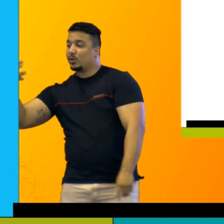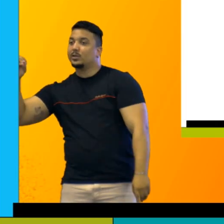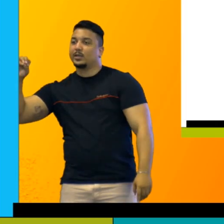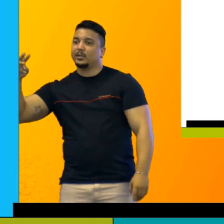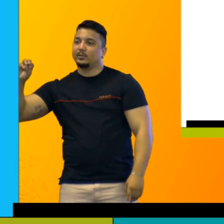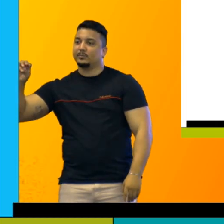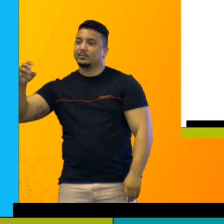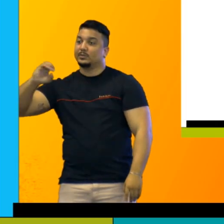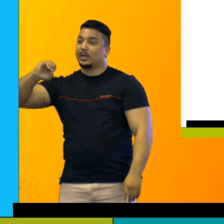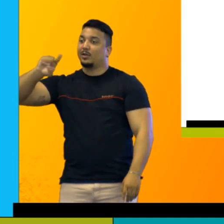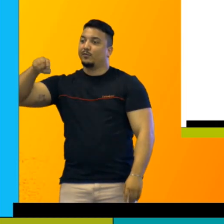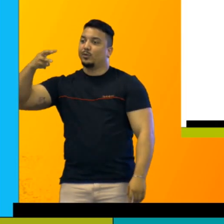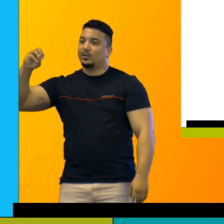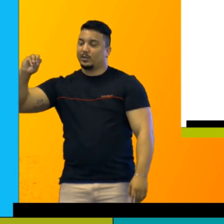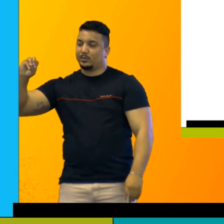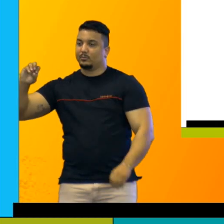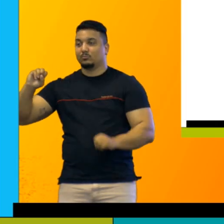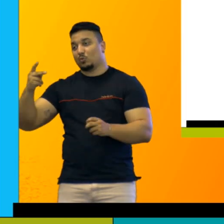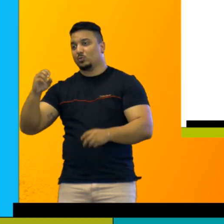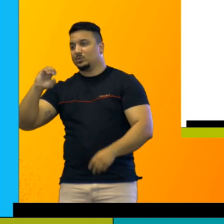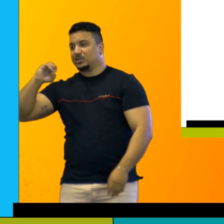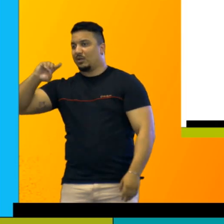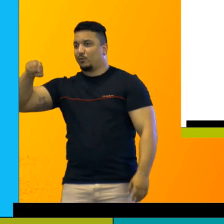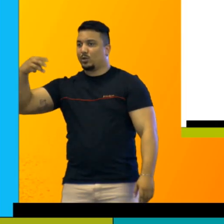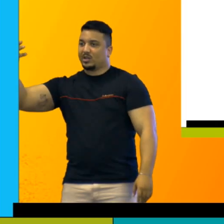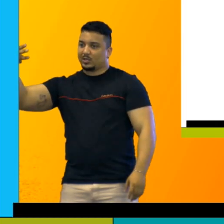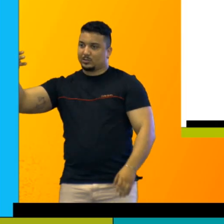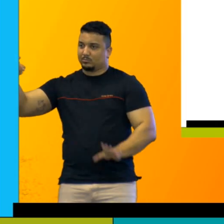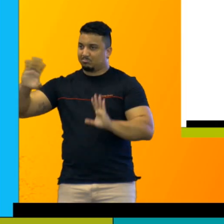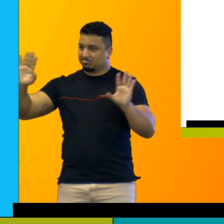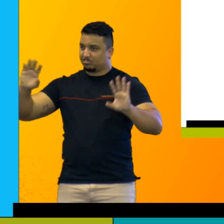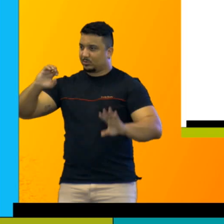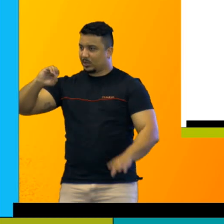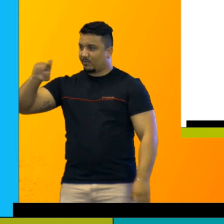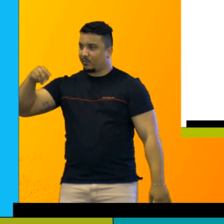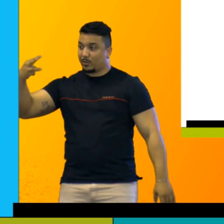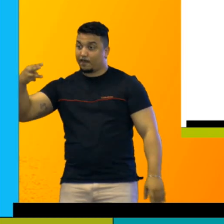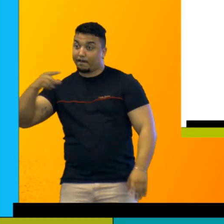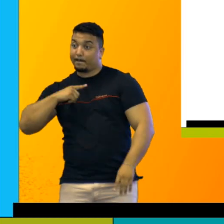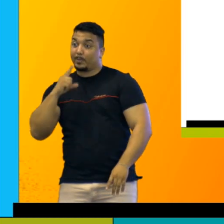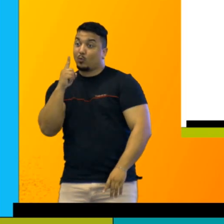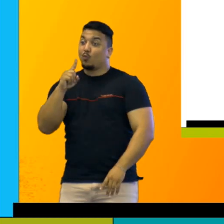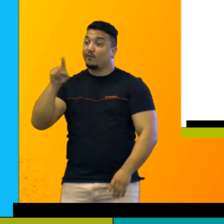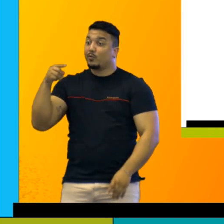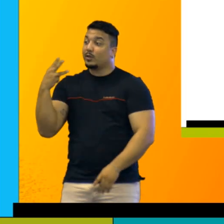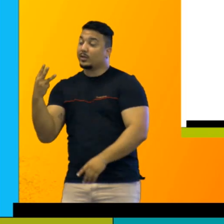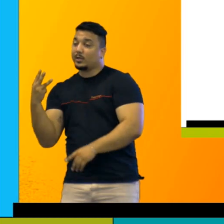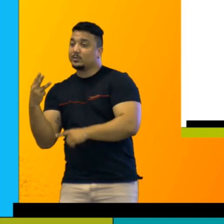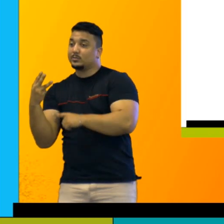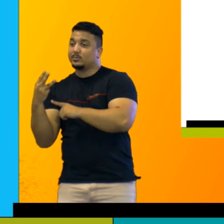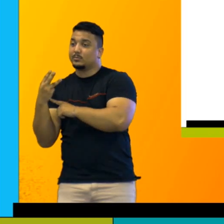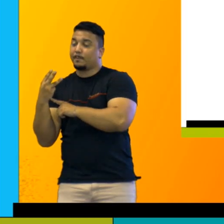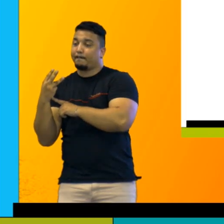0,30 ou 0,3. Pois tu multiplica por 1,3, tu soma mais 1.